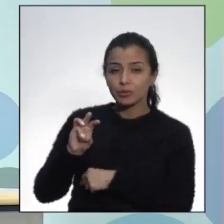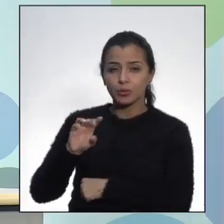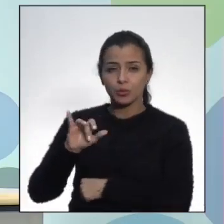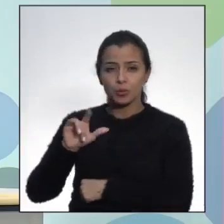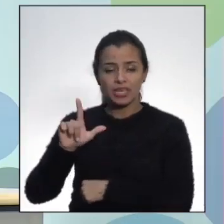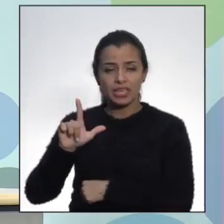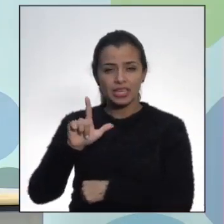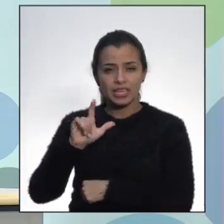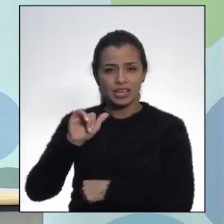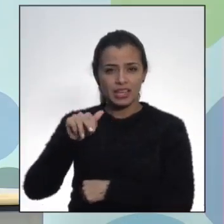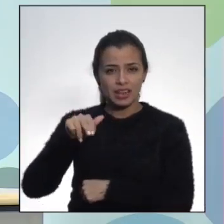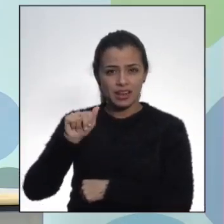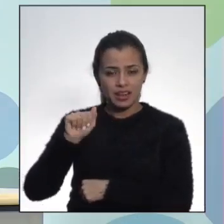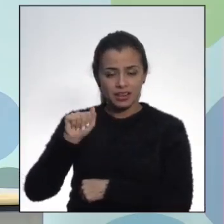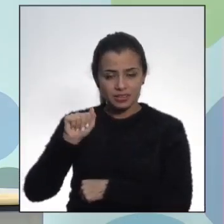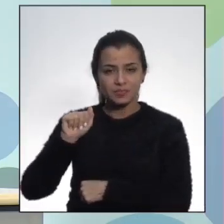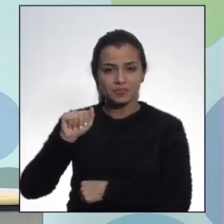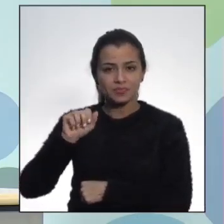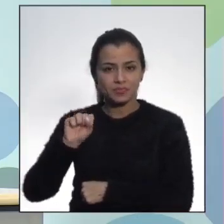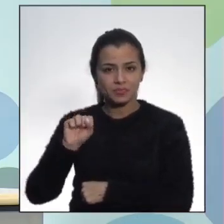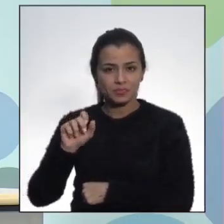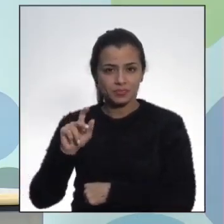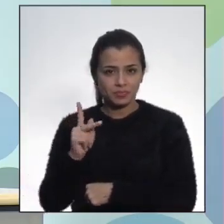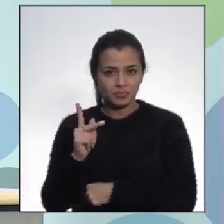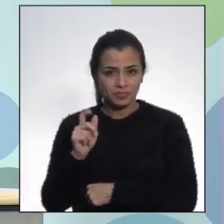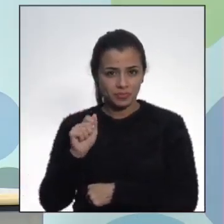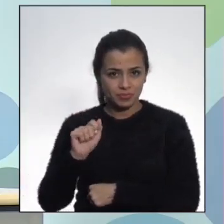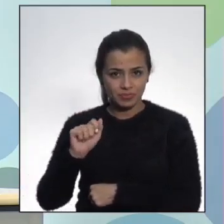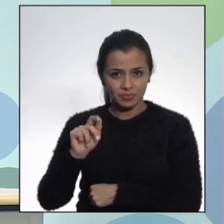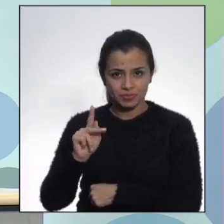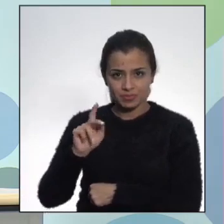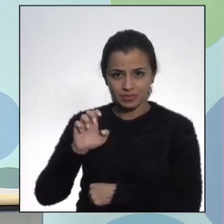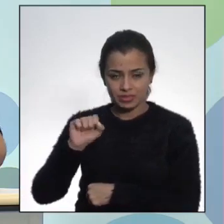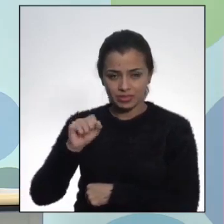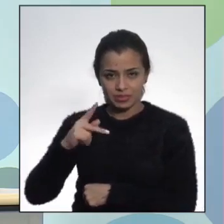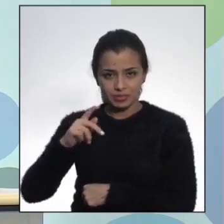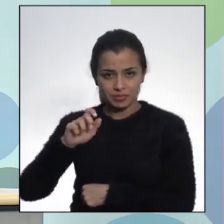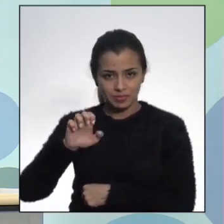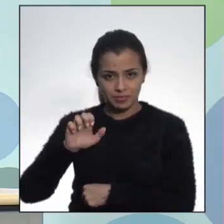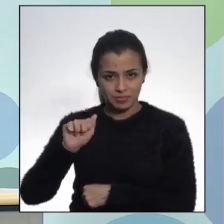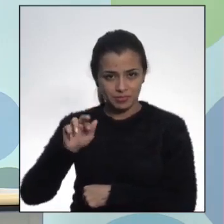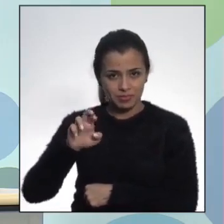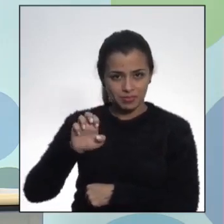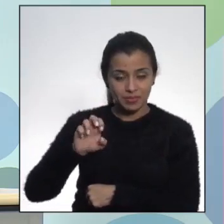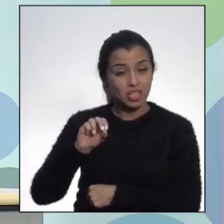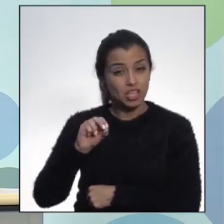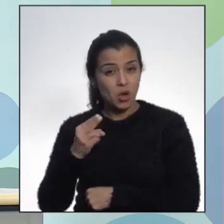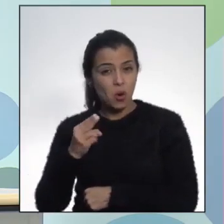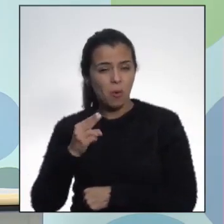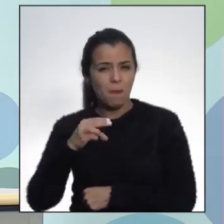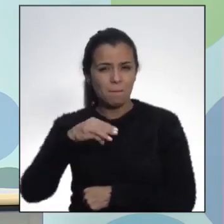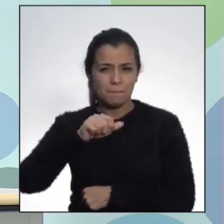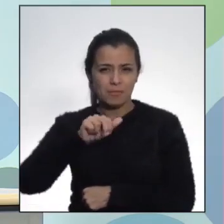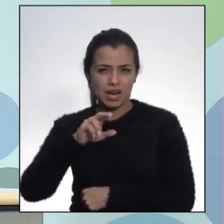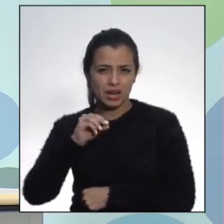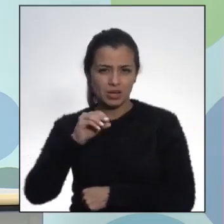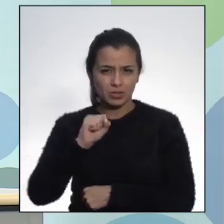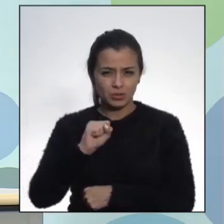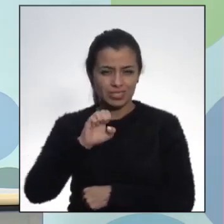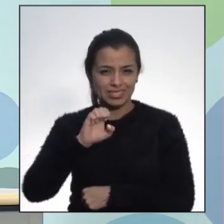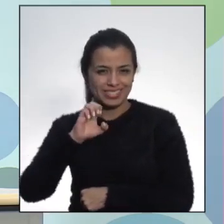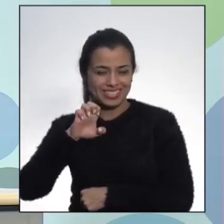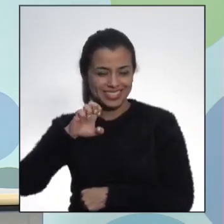Nelson Rodrigues, procurem textos do Martins Pena, procurem assim, ler teatro, né? Então aqui vou encerrar. Um abraço a